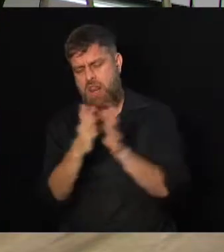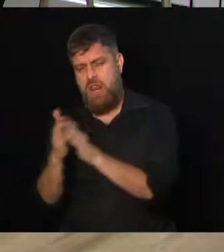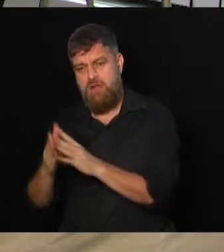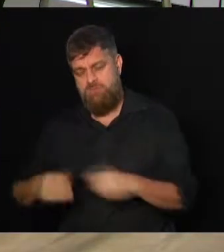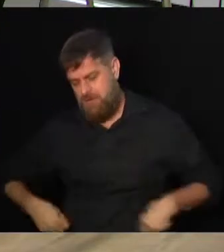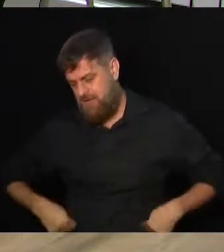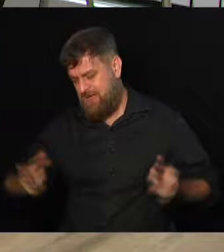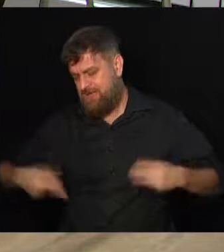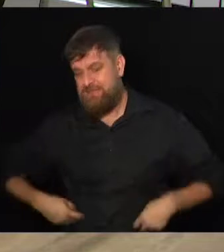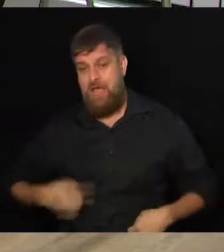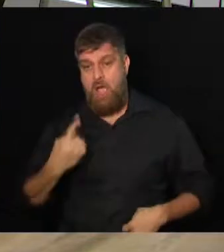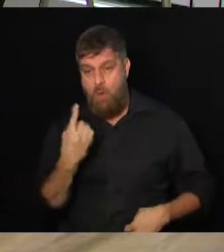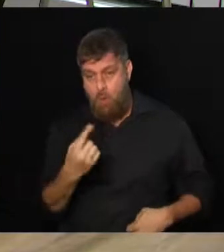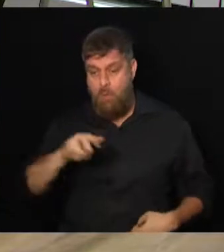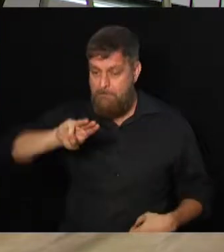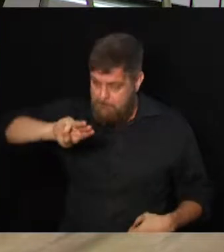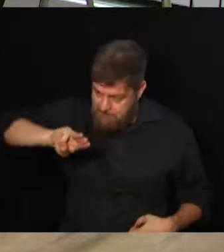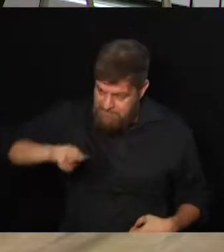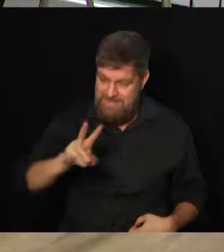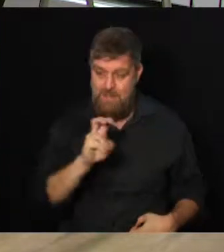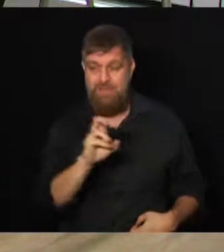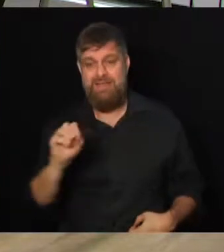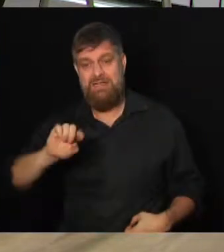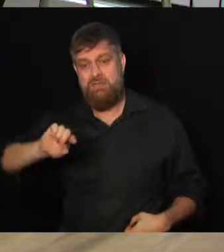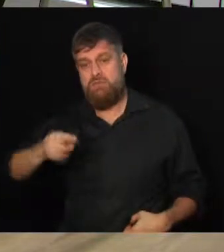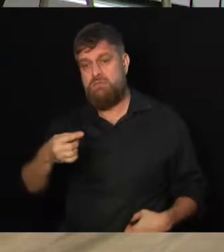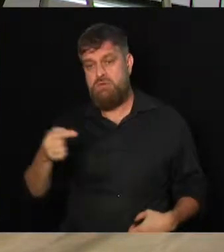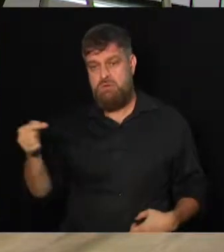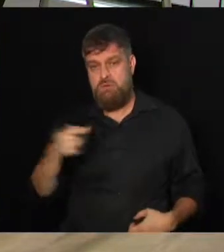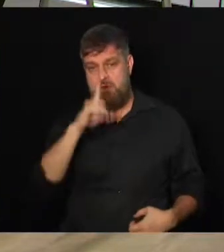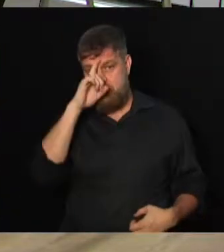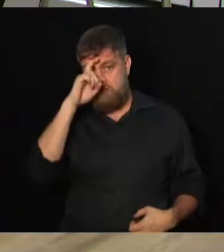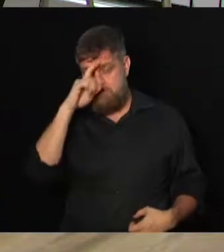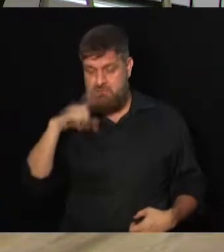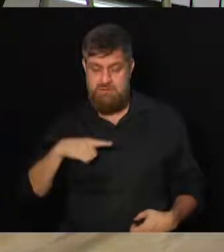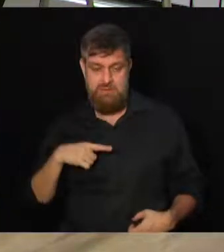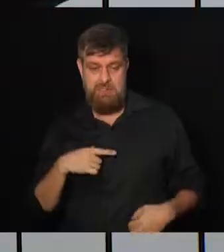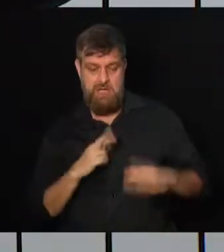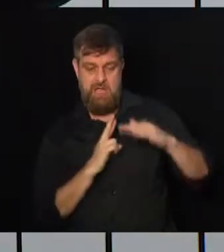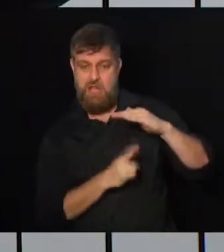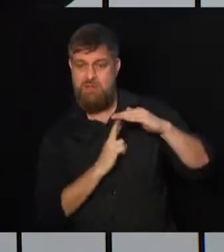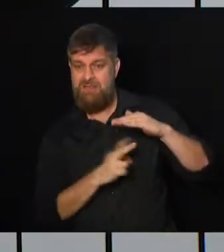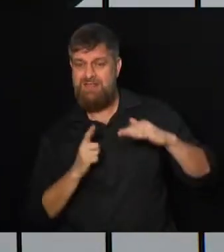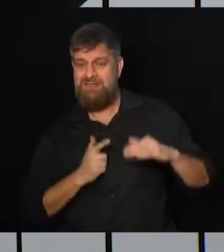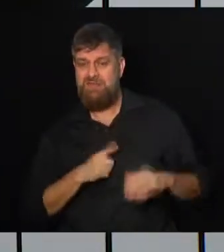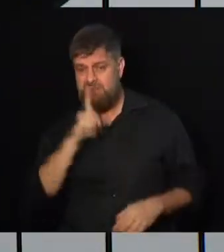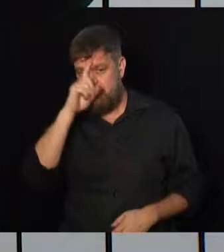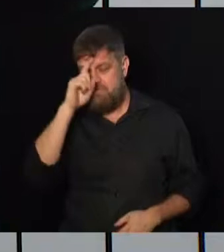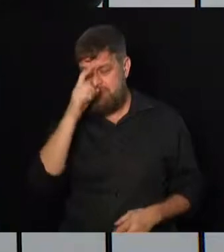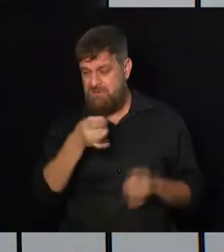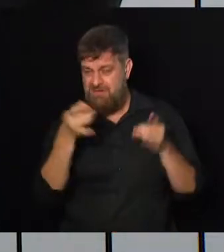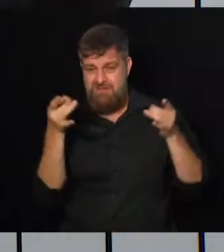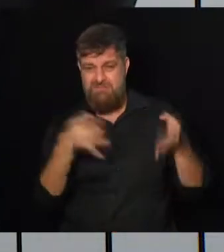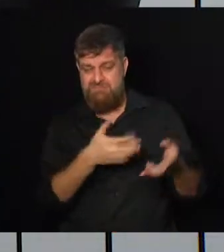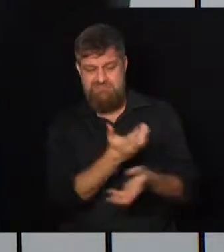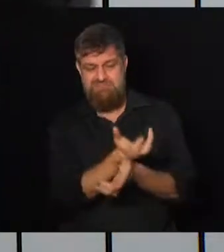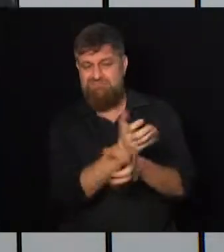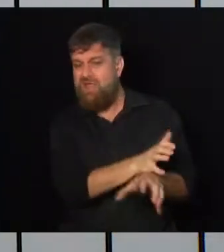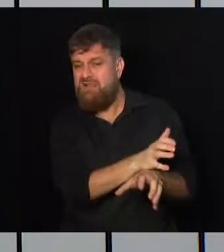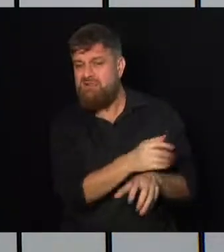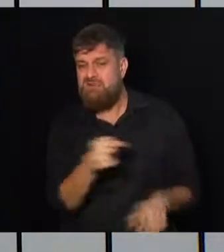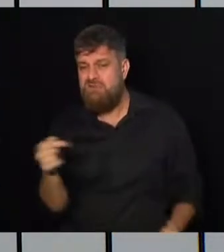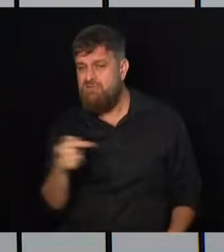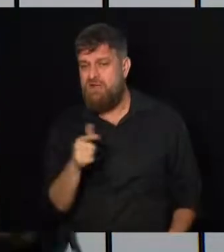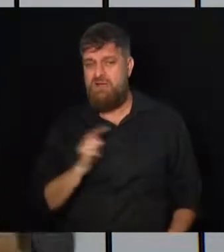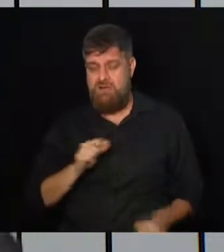contingenciamento mais 1,5 milhão. Quer dizer, então esse é o negócio. O hospital tem, ali perto da rodoviária tem um que está abandonado há quantos anos? O prédio está lá. Agora, para